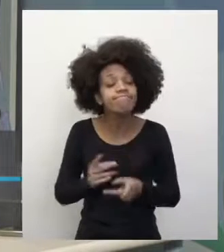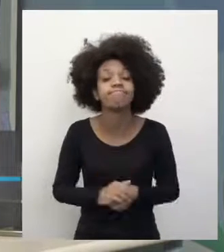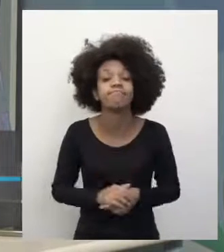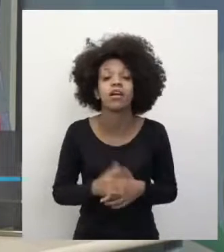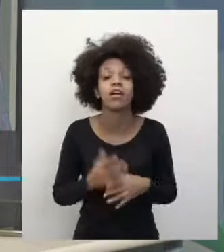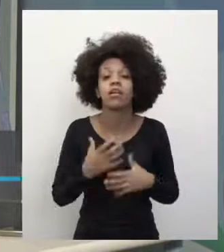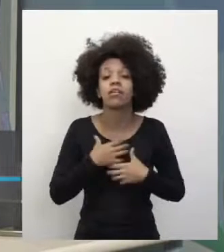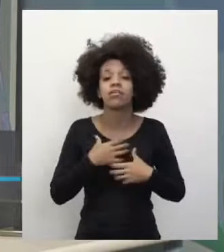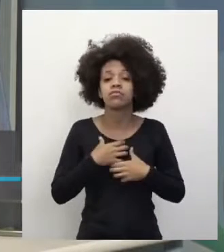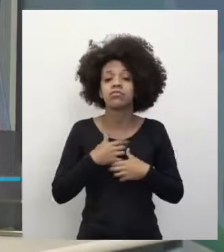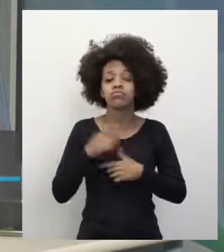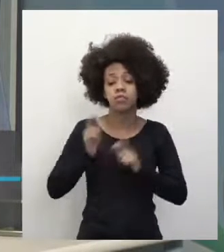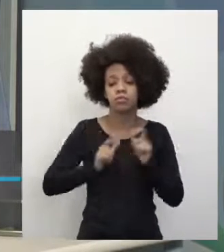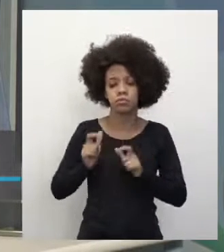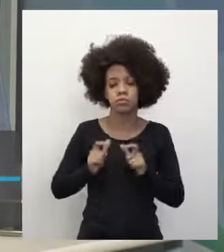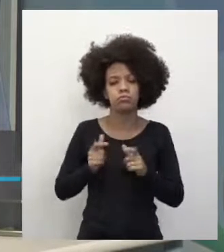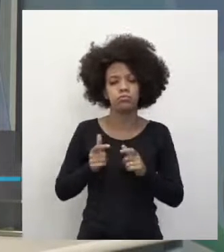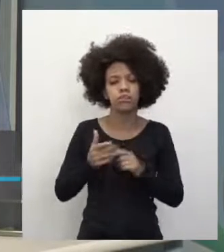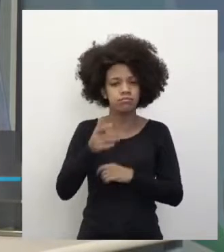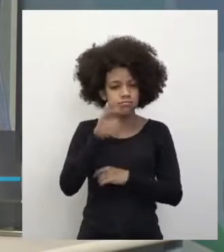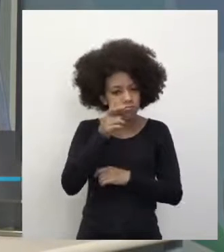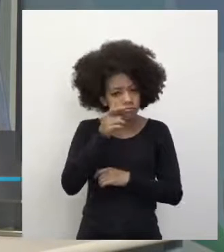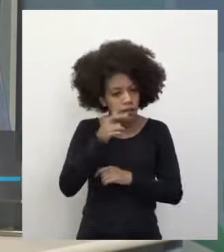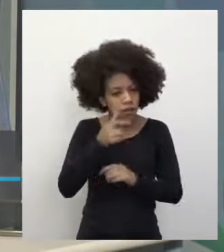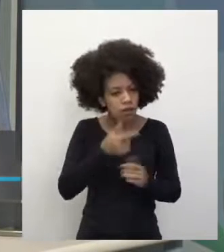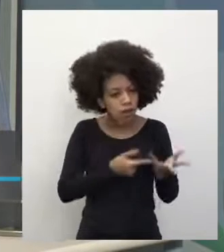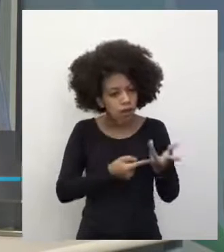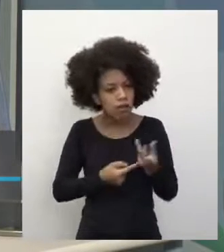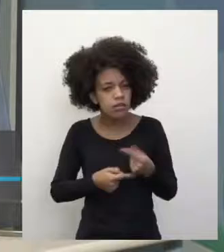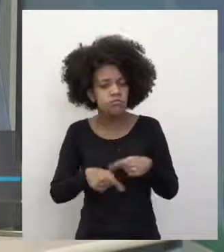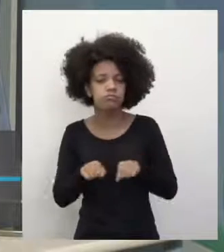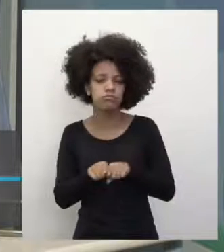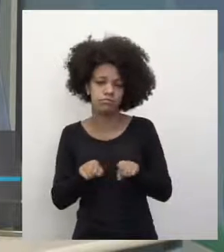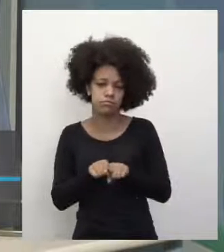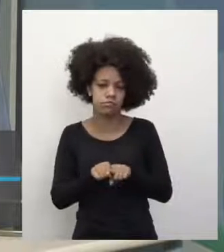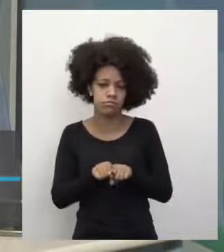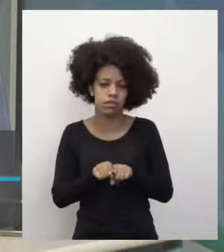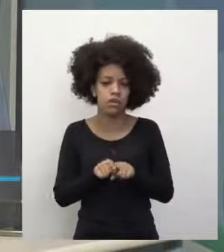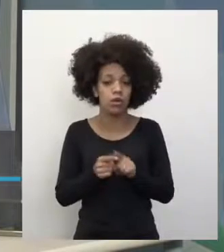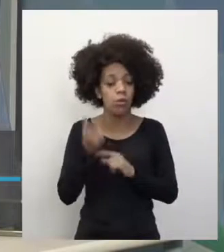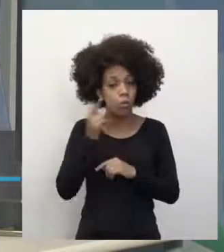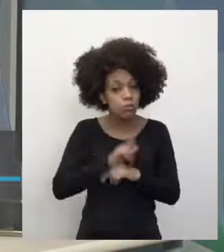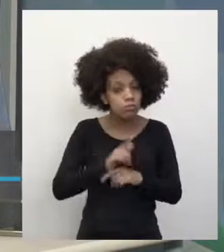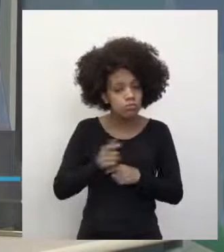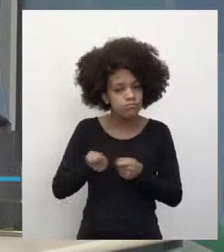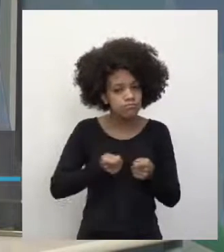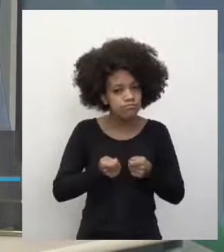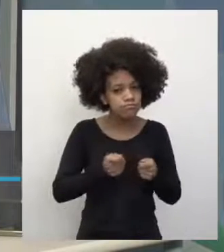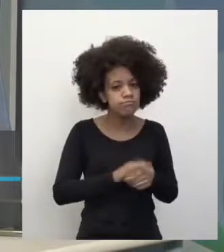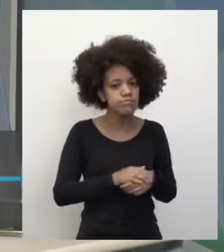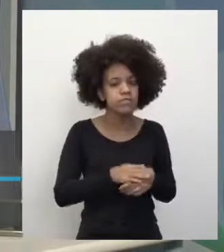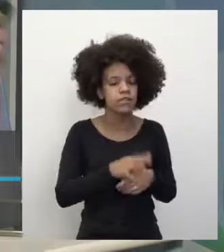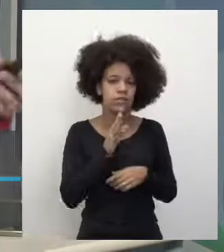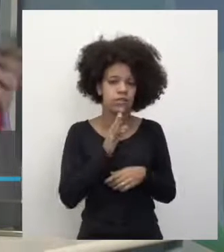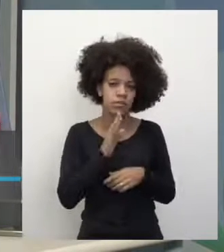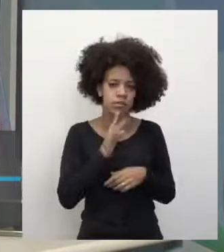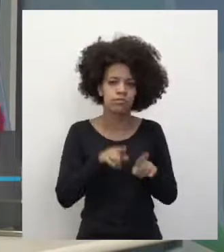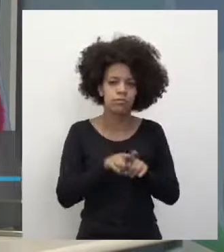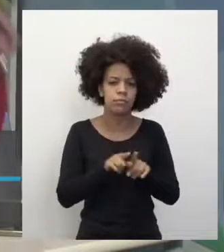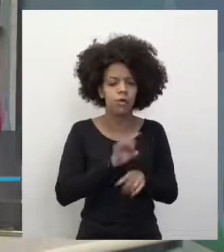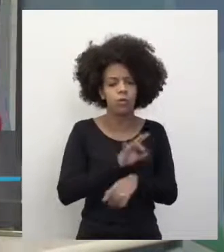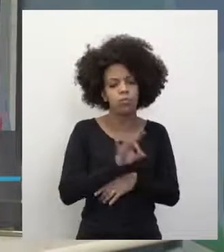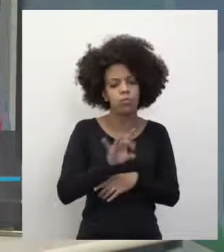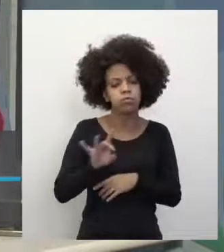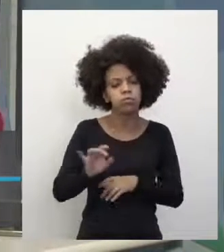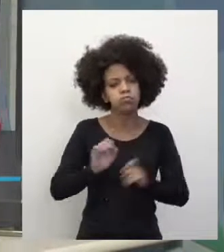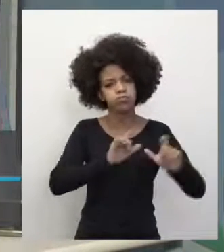forma de as pessoas poderem apreciar a arte e, ao mesmo tempo, né, poder fazer negócios, né, e conhecer o que cada